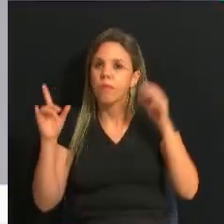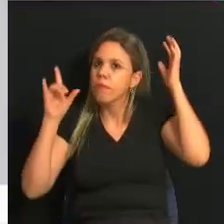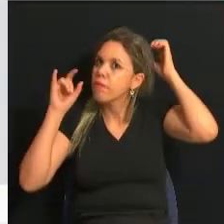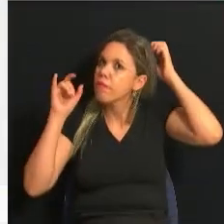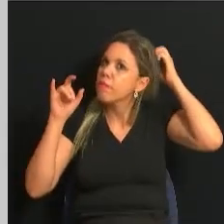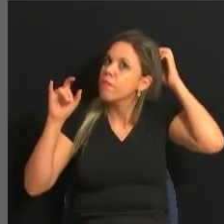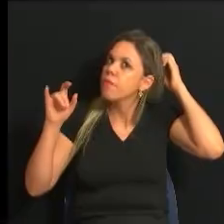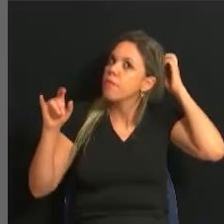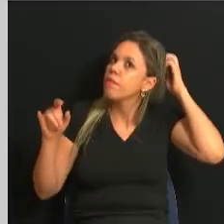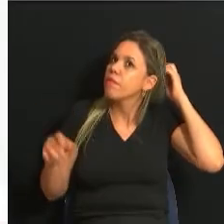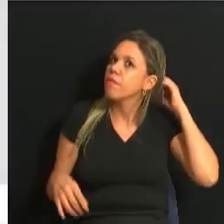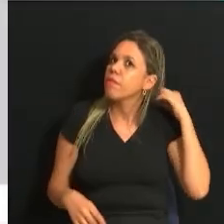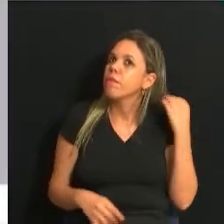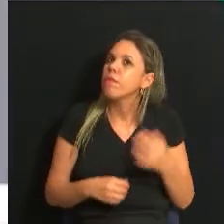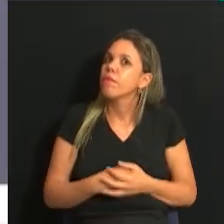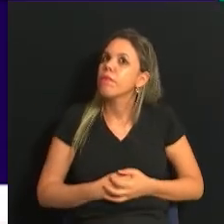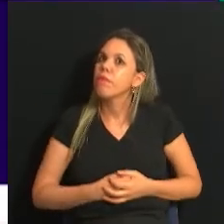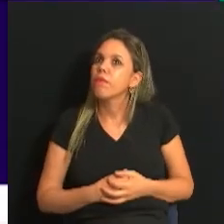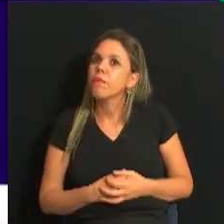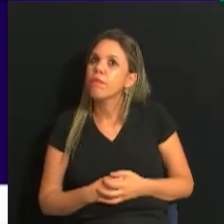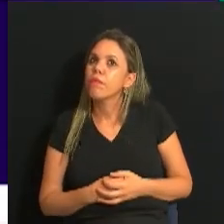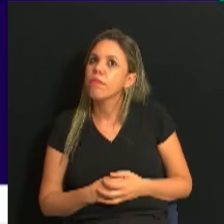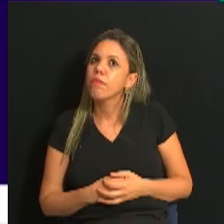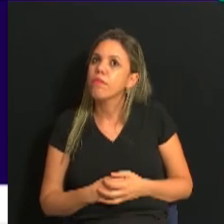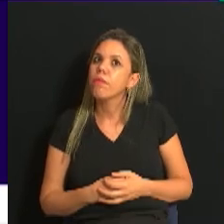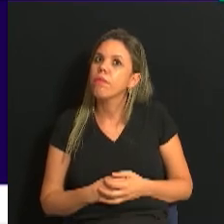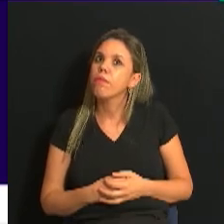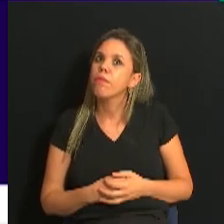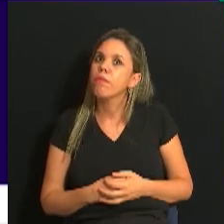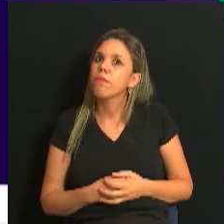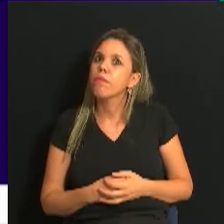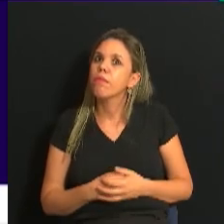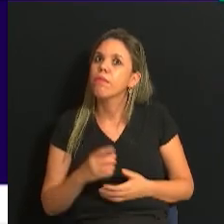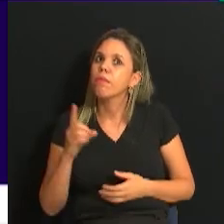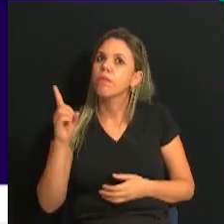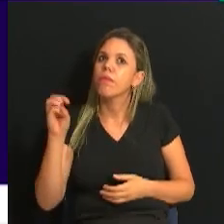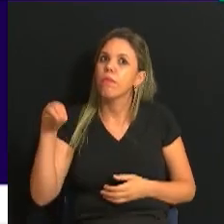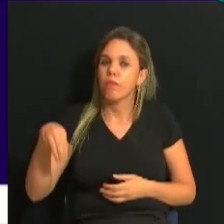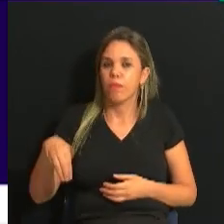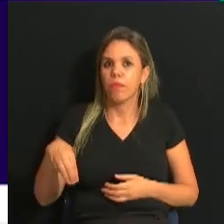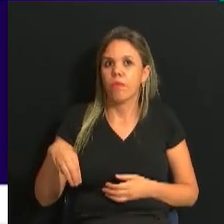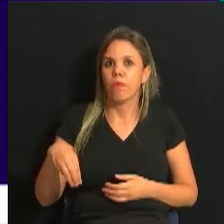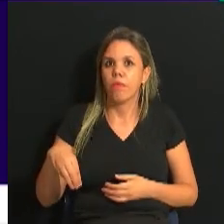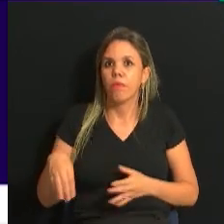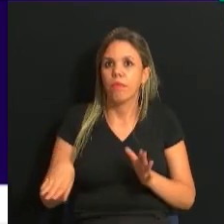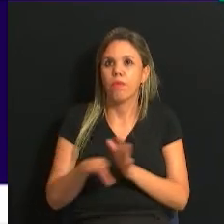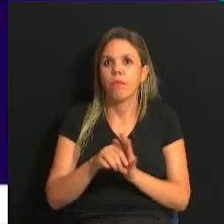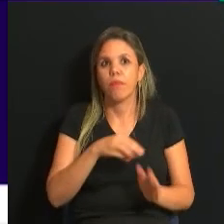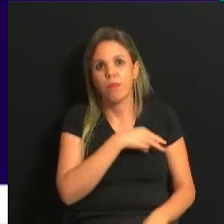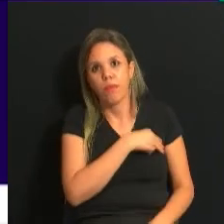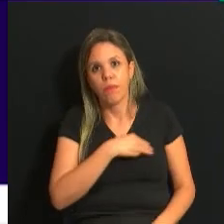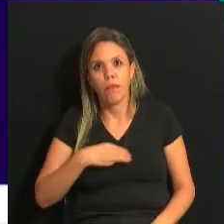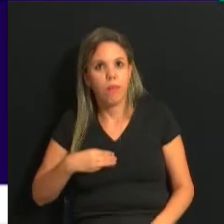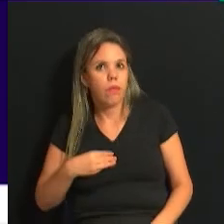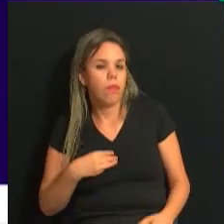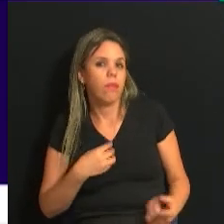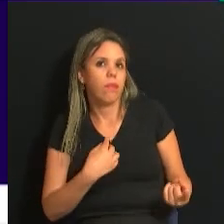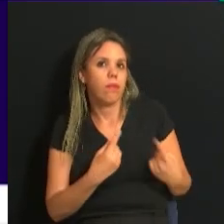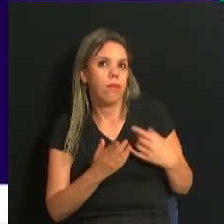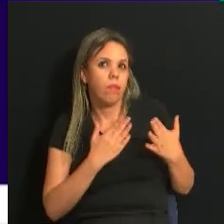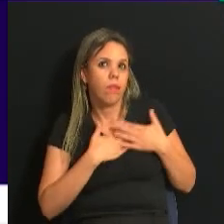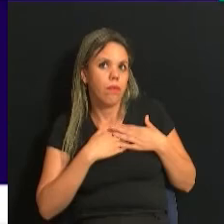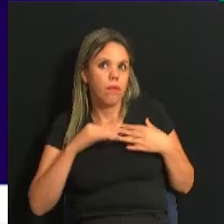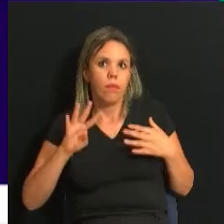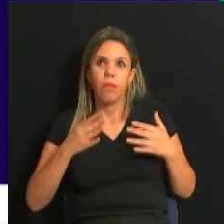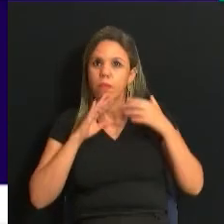Esquina Cômica. Dom Quixote da Companhia 1 chega ao SESI Amoreiras neste sábado às 4